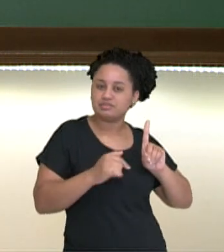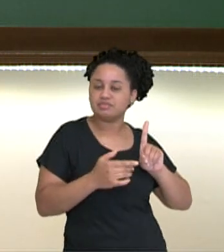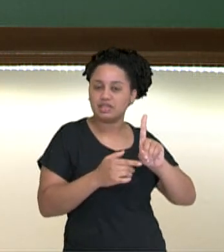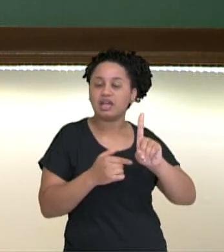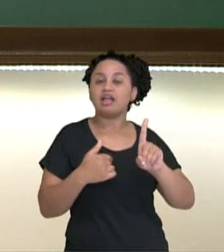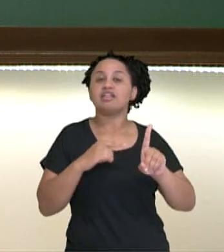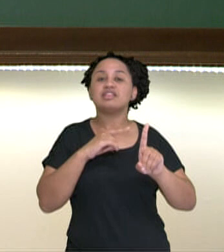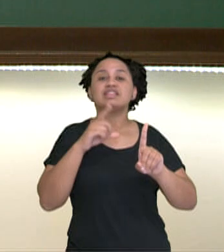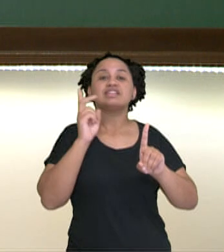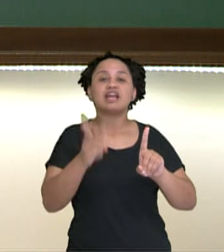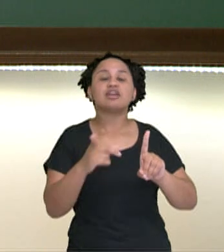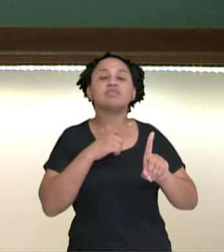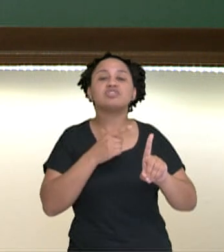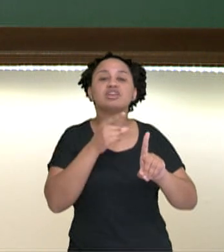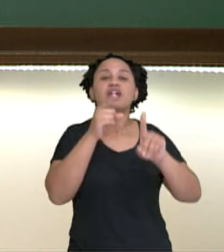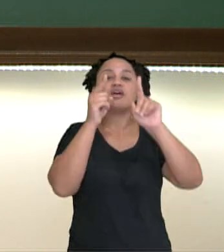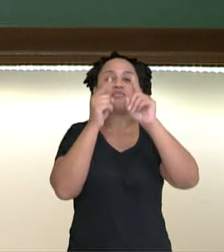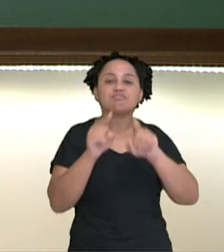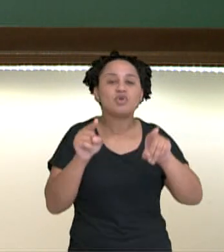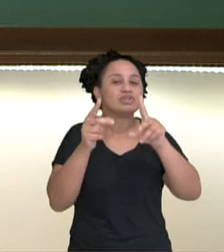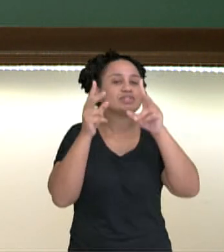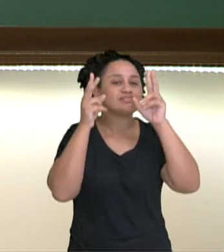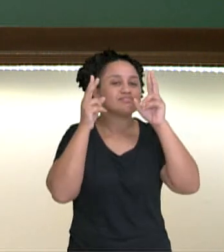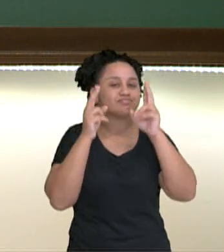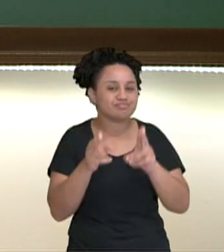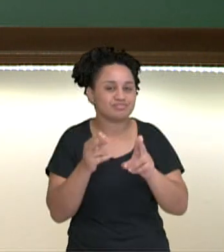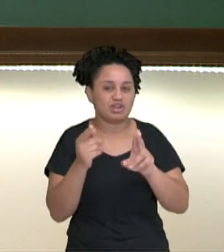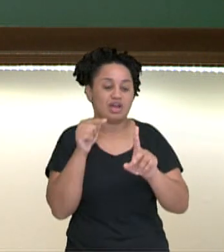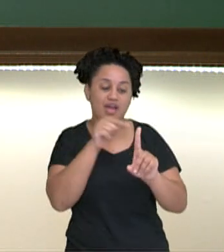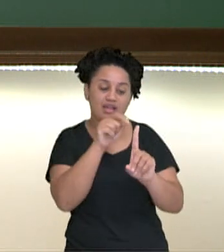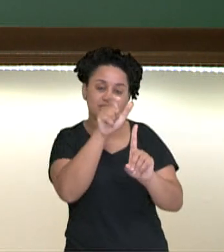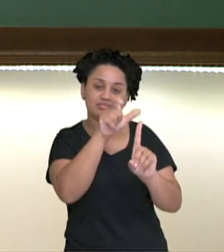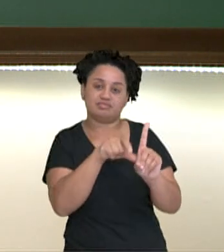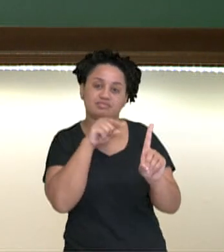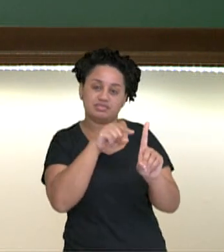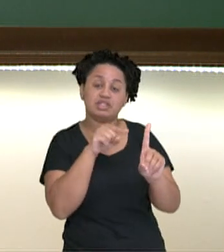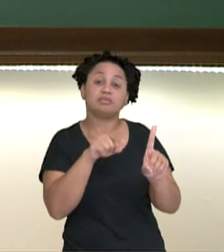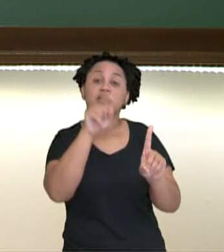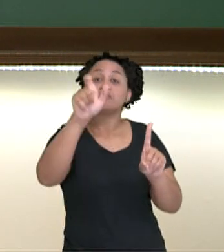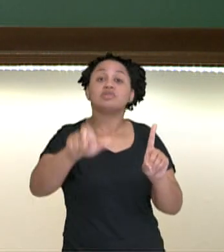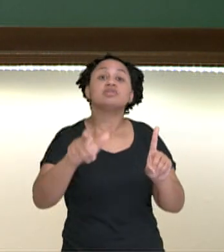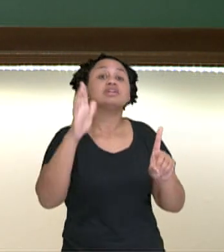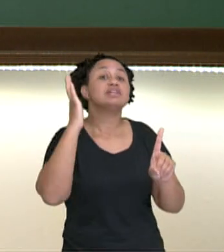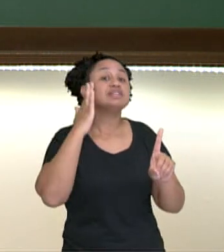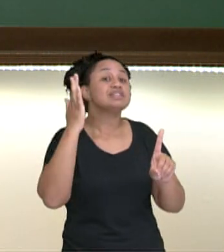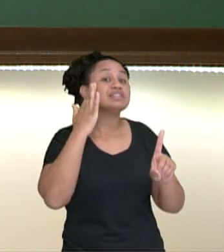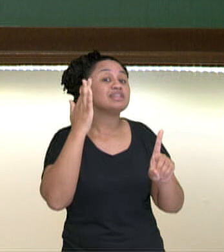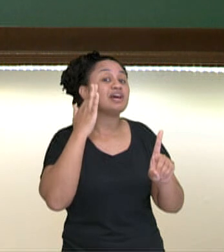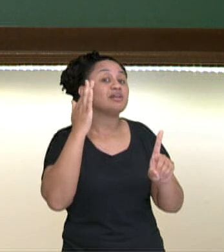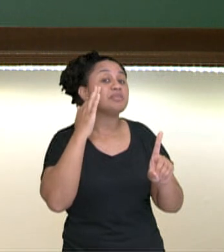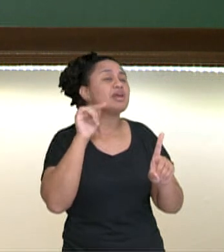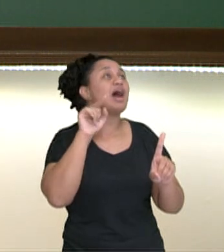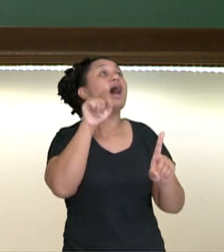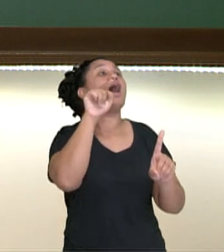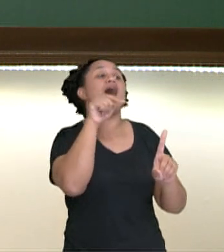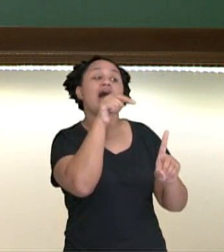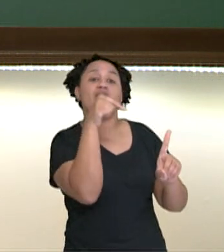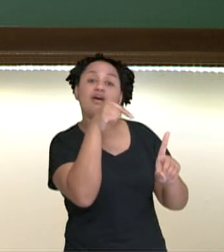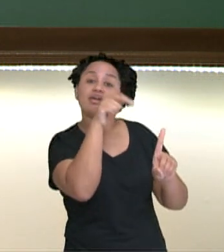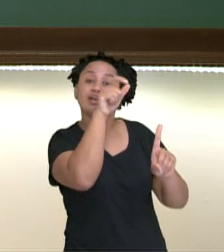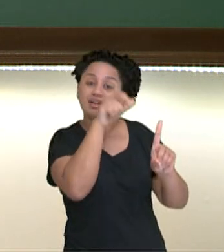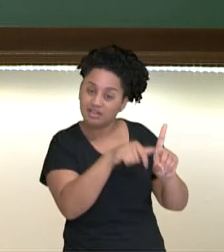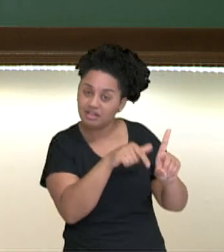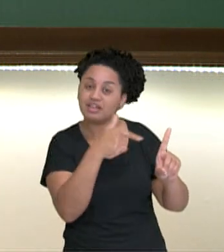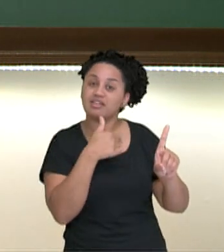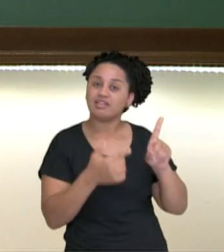tocava sempre a mesma música para que o espectador compreendesse, fulano vai entrar em